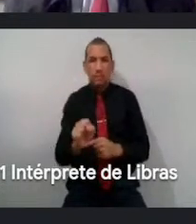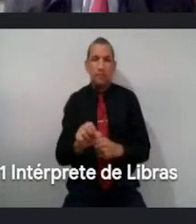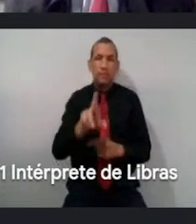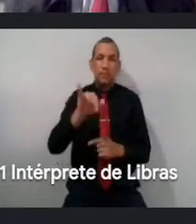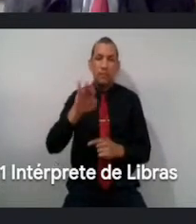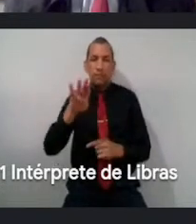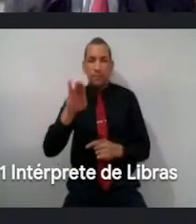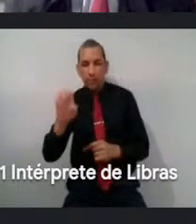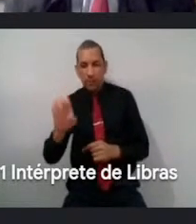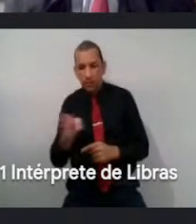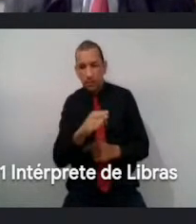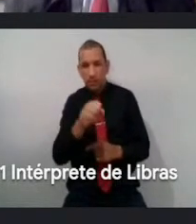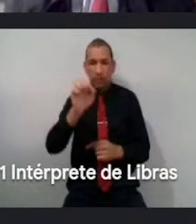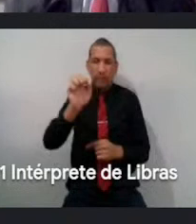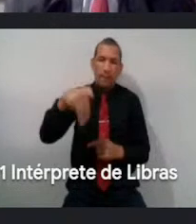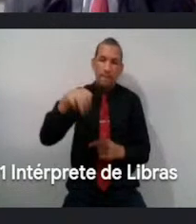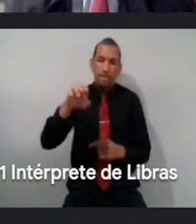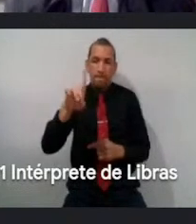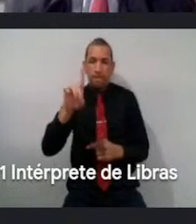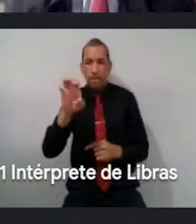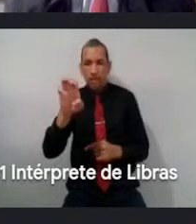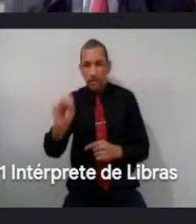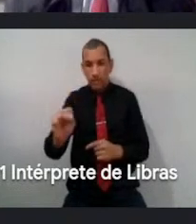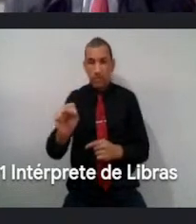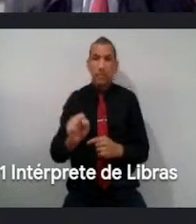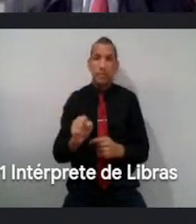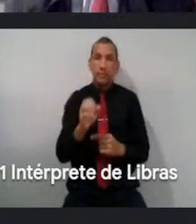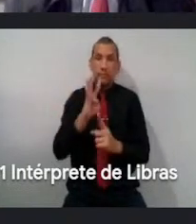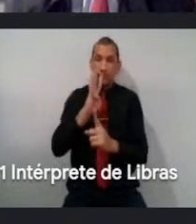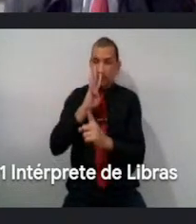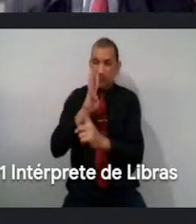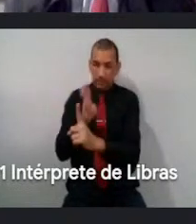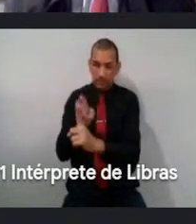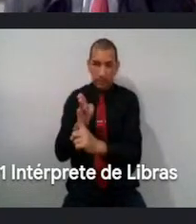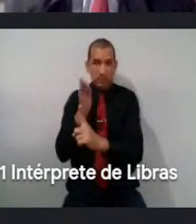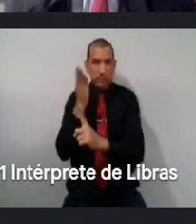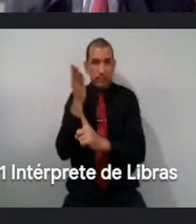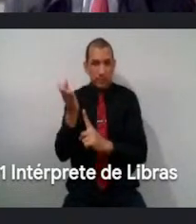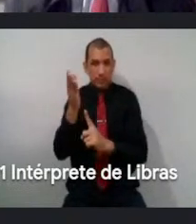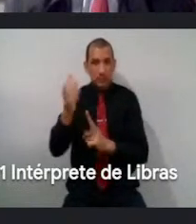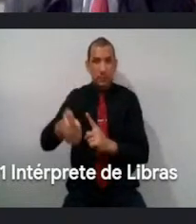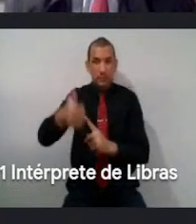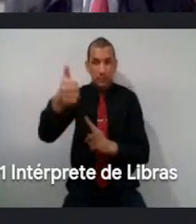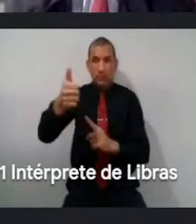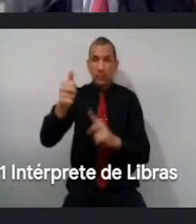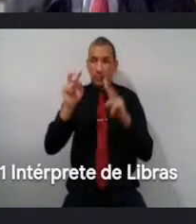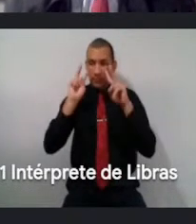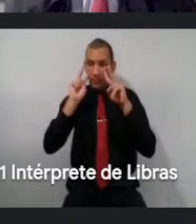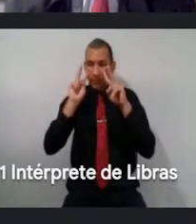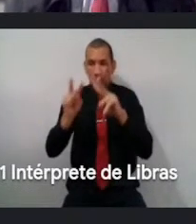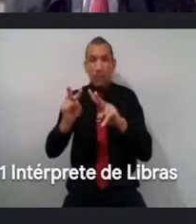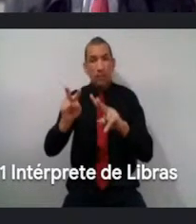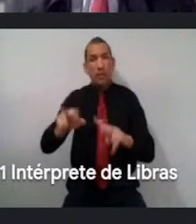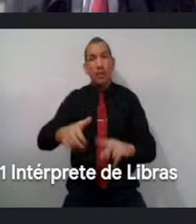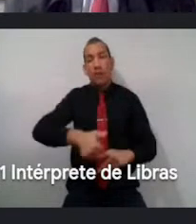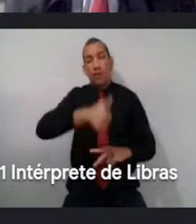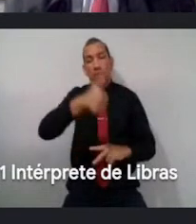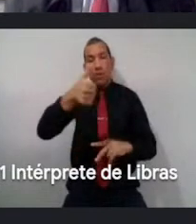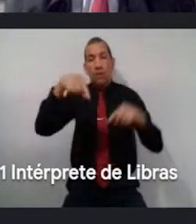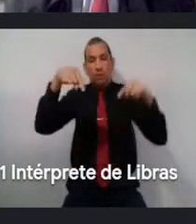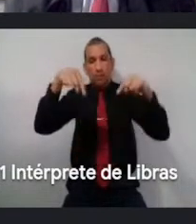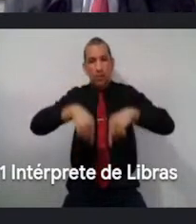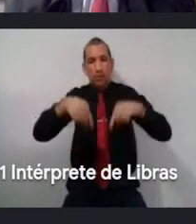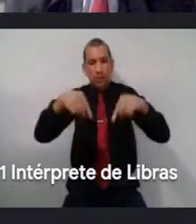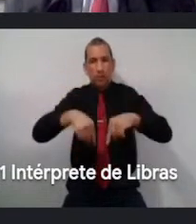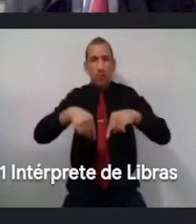na participação do delito narrado na peça acusatória sendo a melhor ao meu ver a melhor solução para o